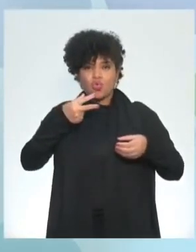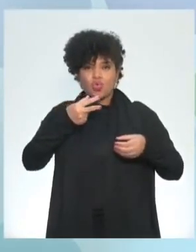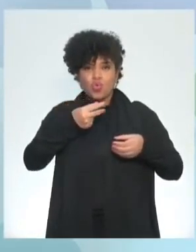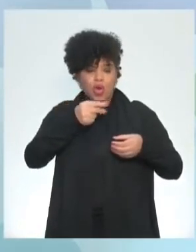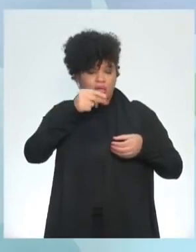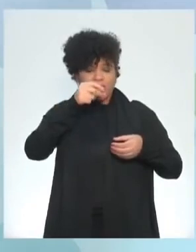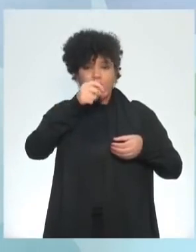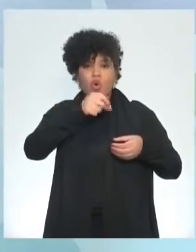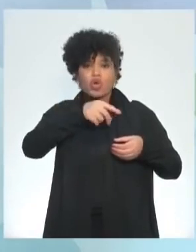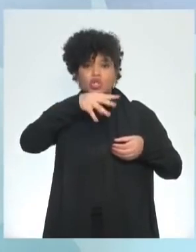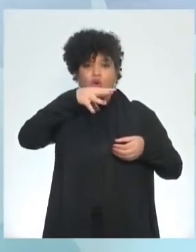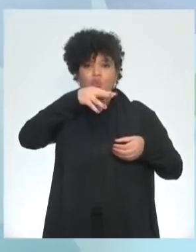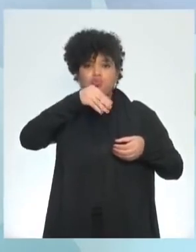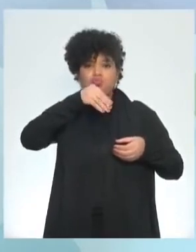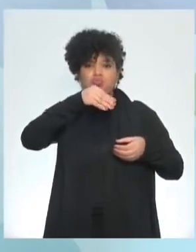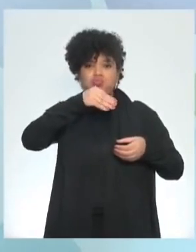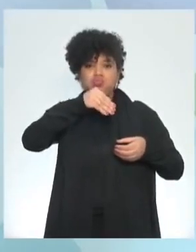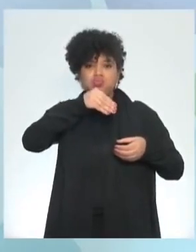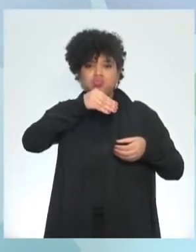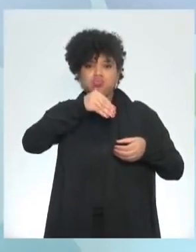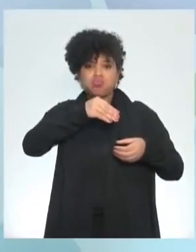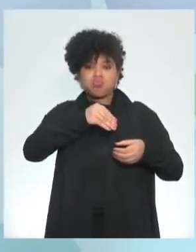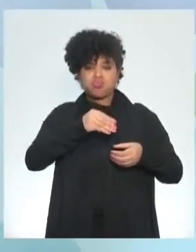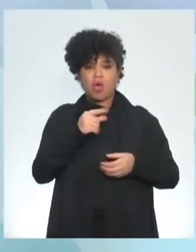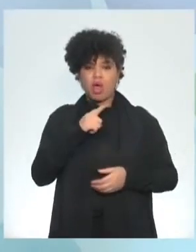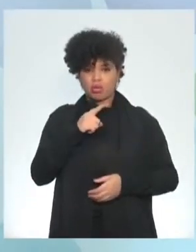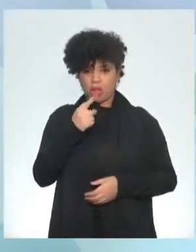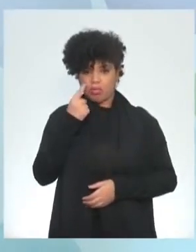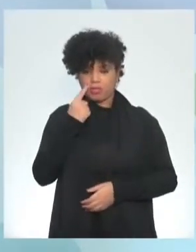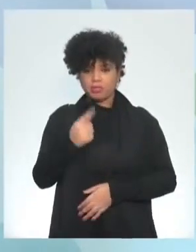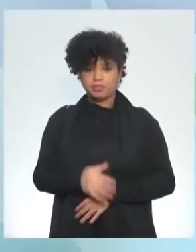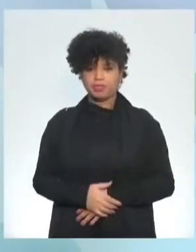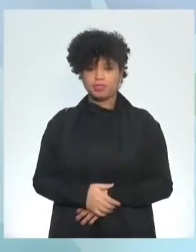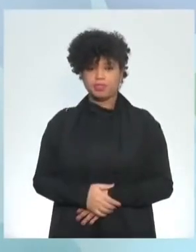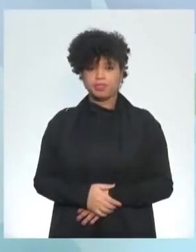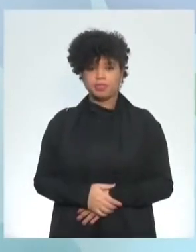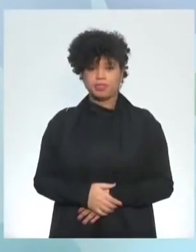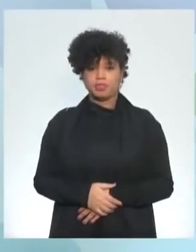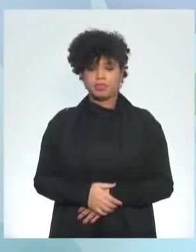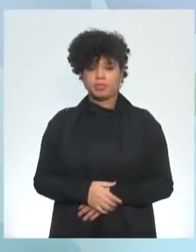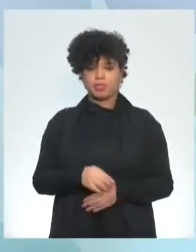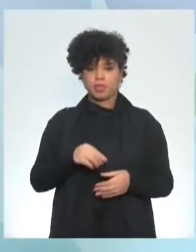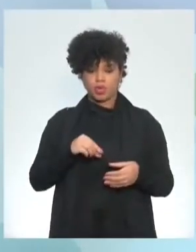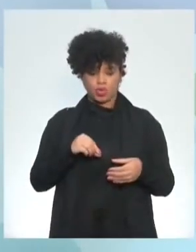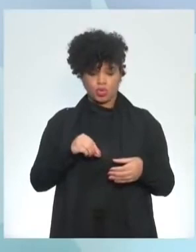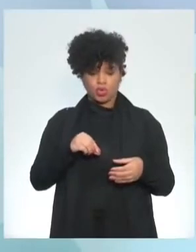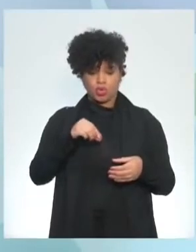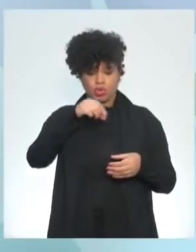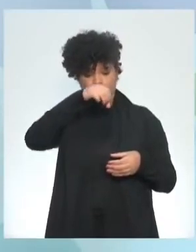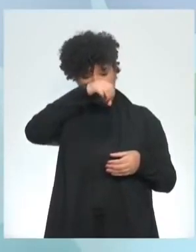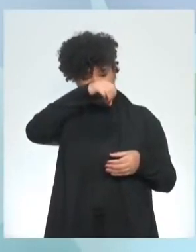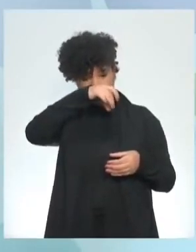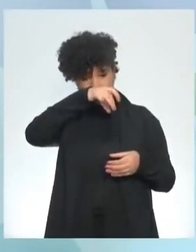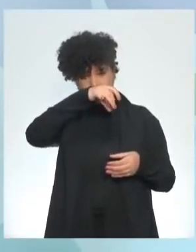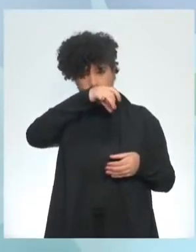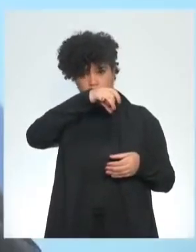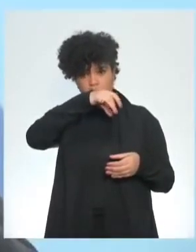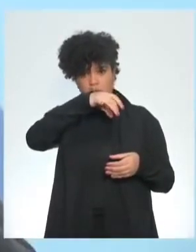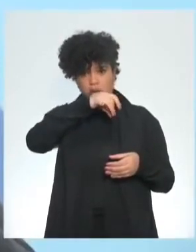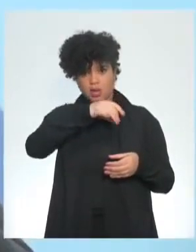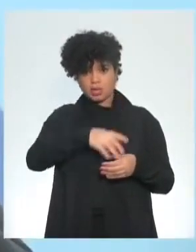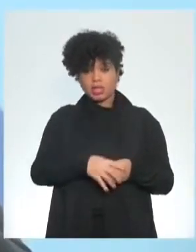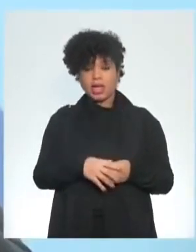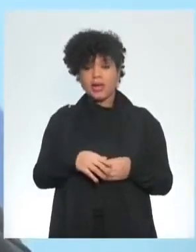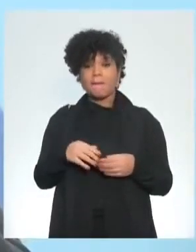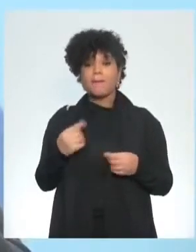E vou pingando com o conta-gotas até a solução ficar rosa. Aí eu venho, coloco uma